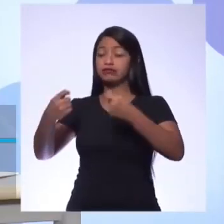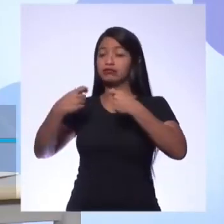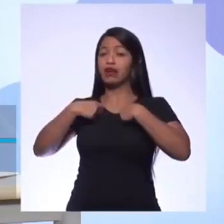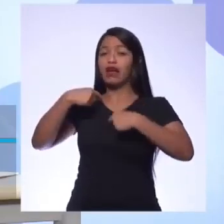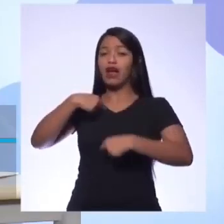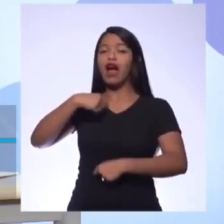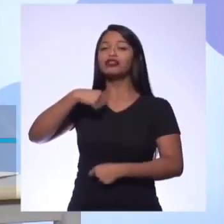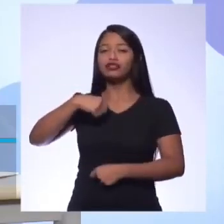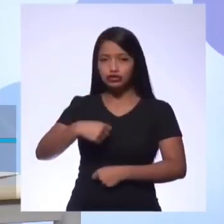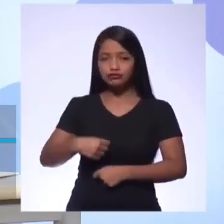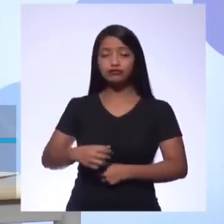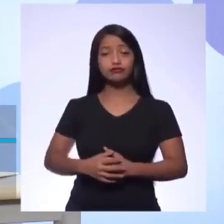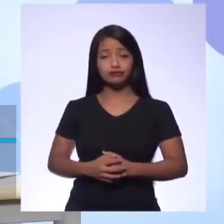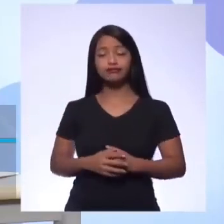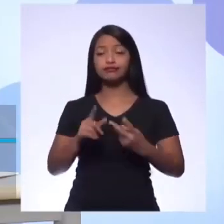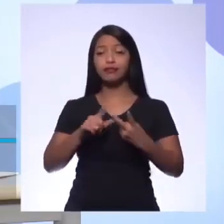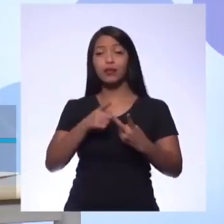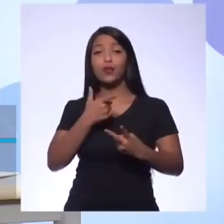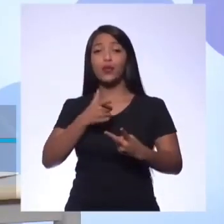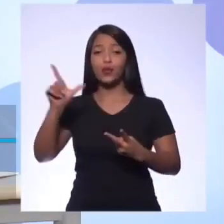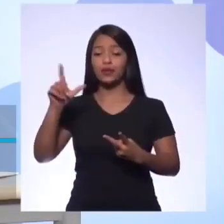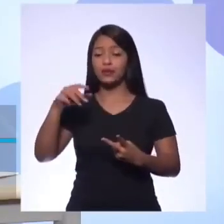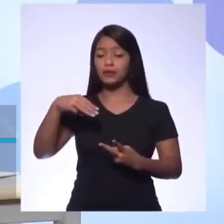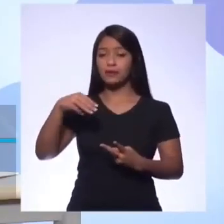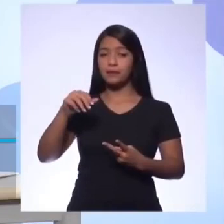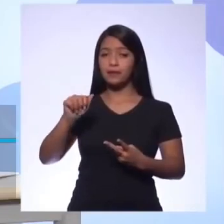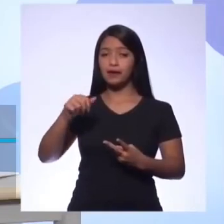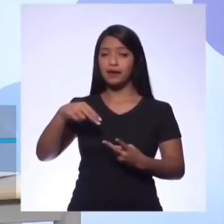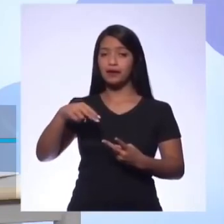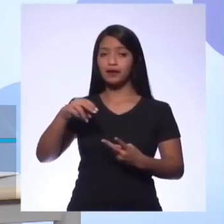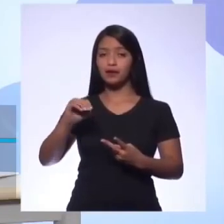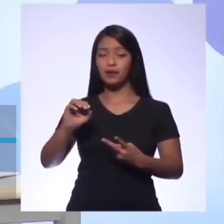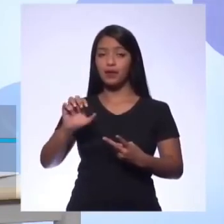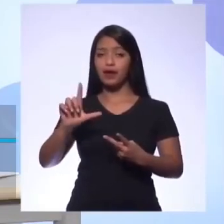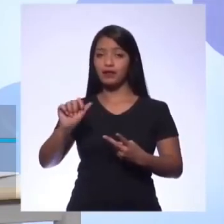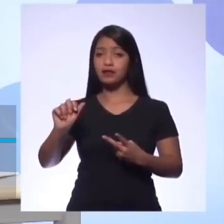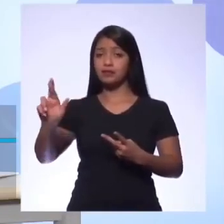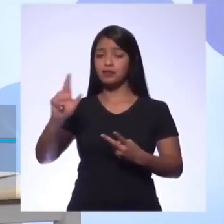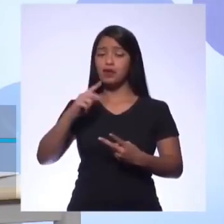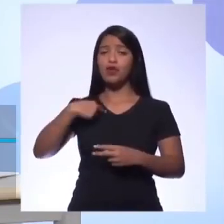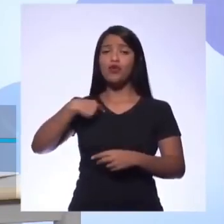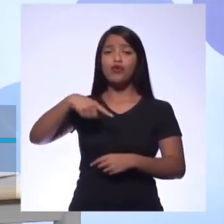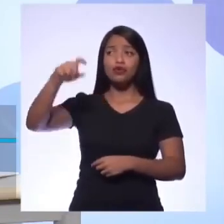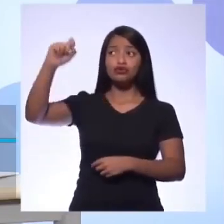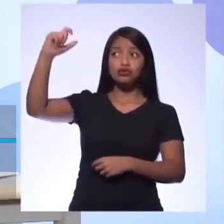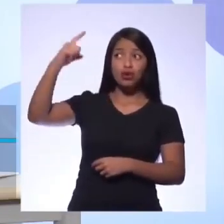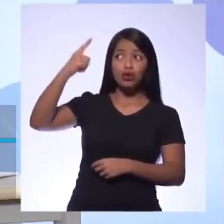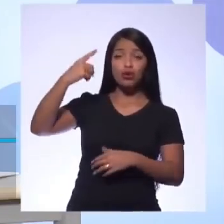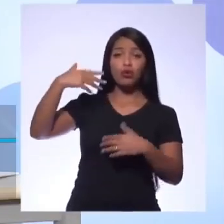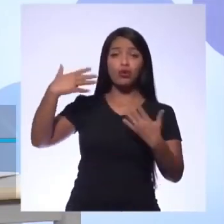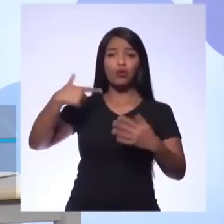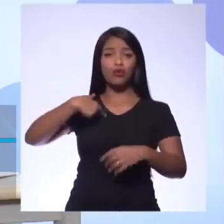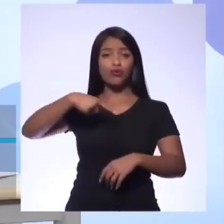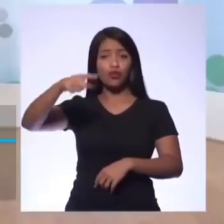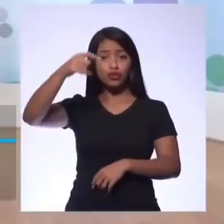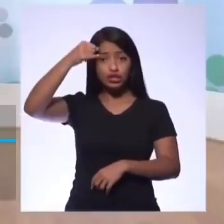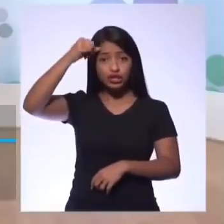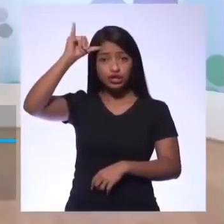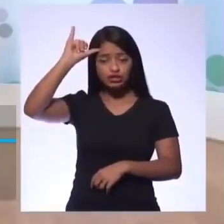eu acho que é Manuela. Tá? Quando eu vou no sol ou no sítio. Legal,